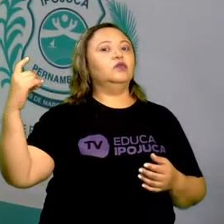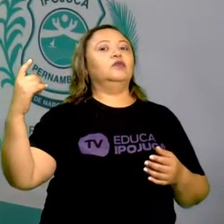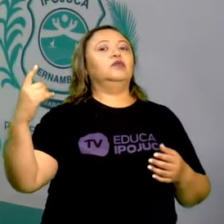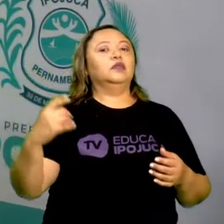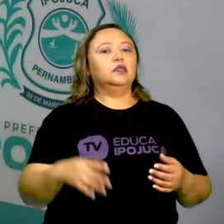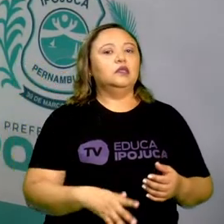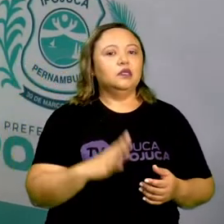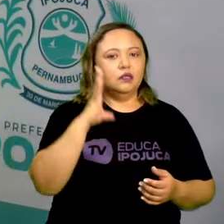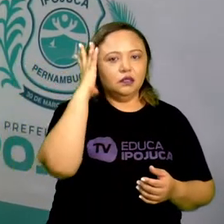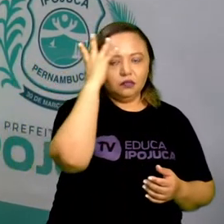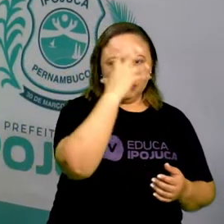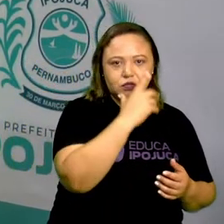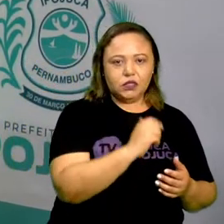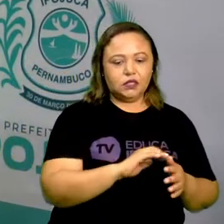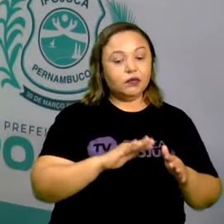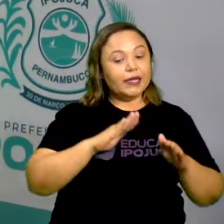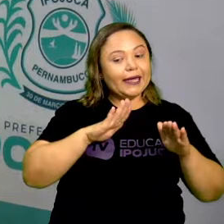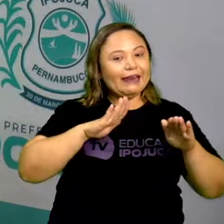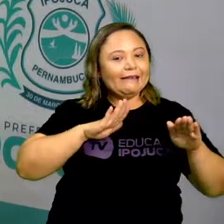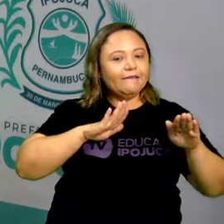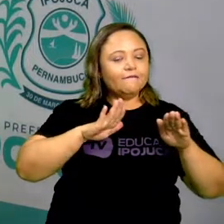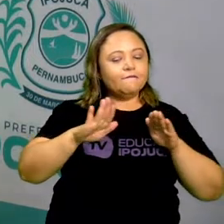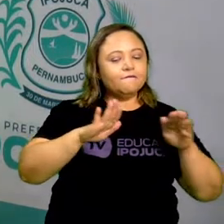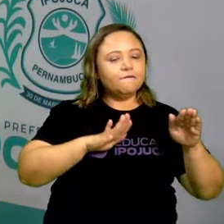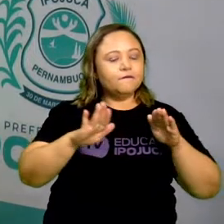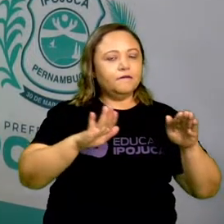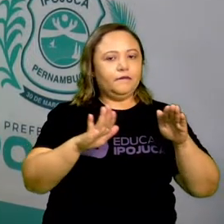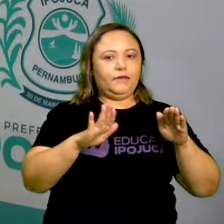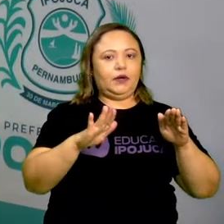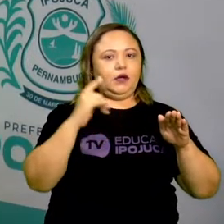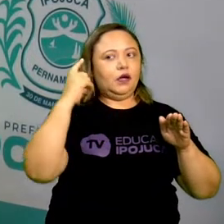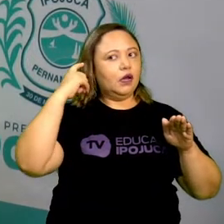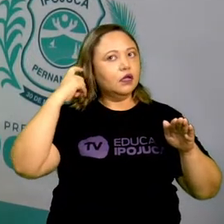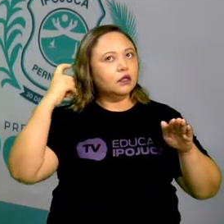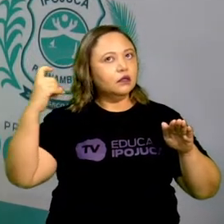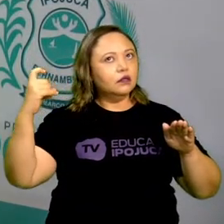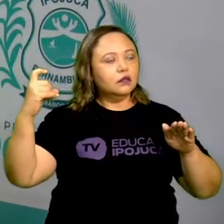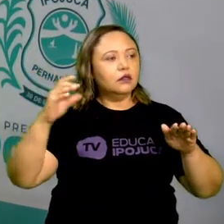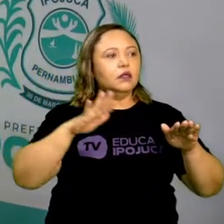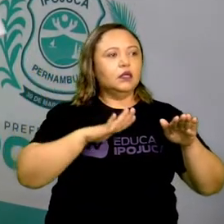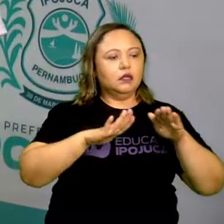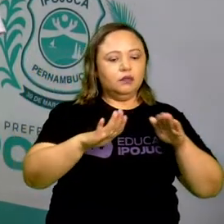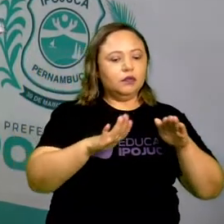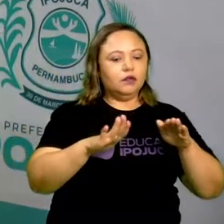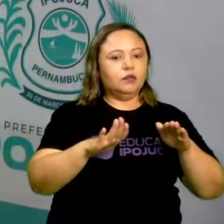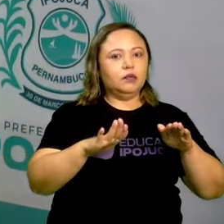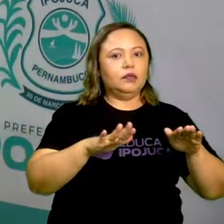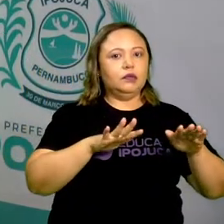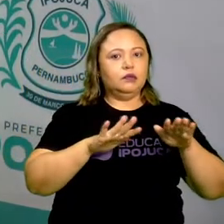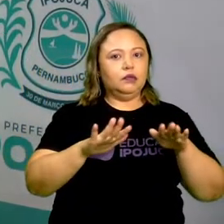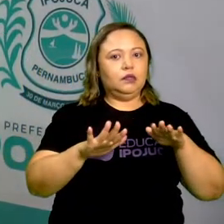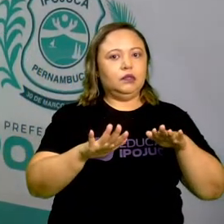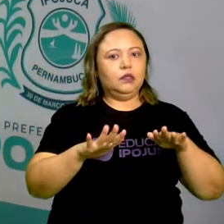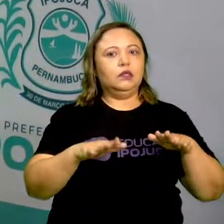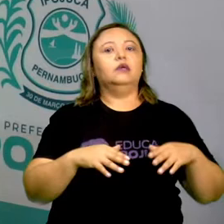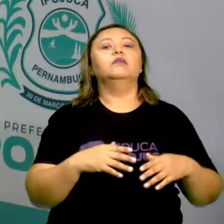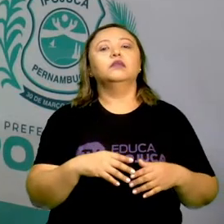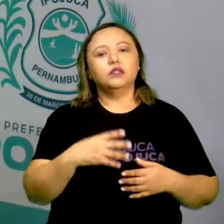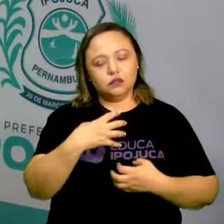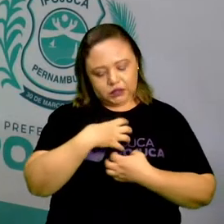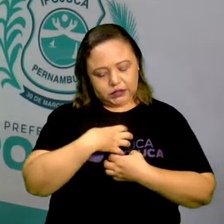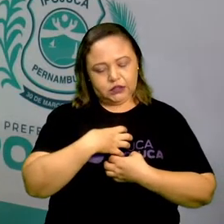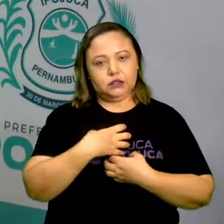por meio da vibração de uma ou mais cordas. Também, para termos uma melodia